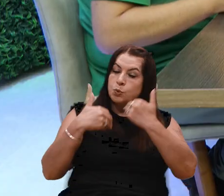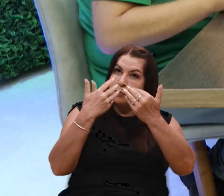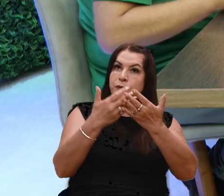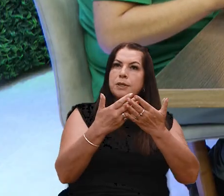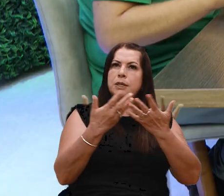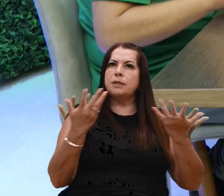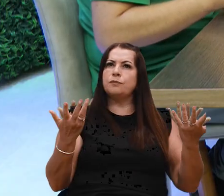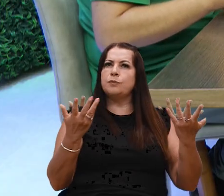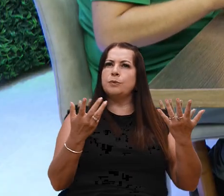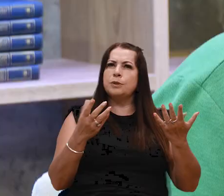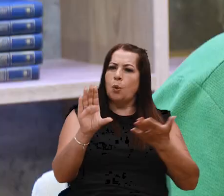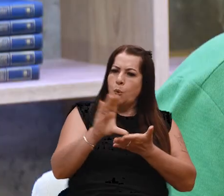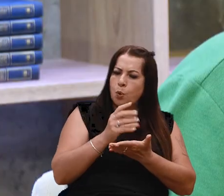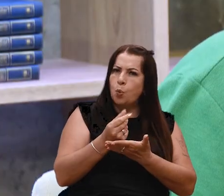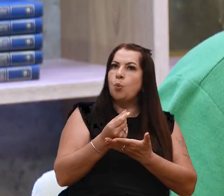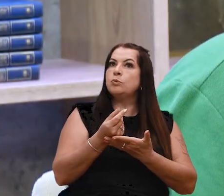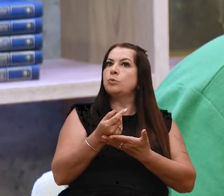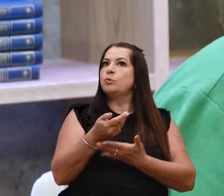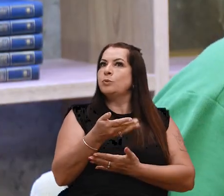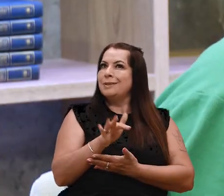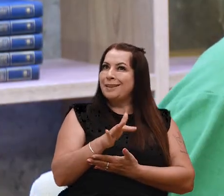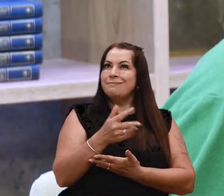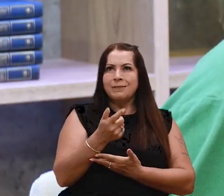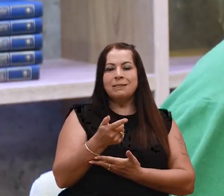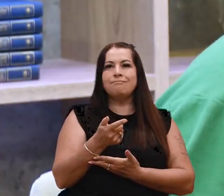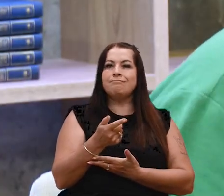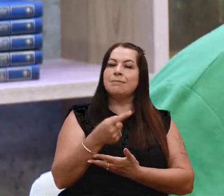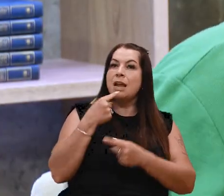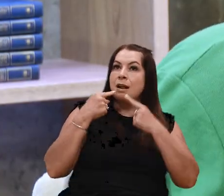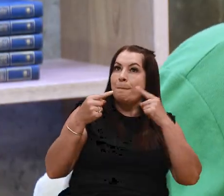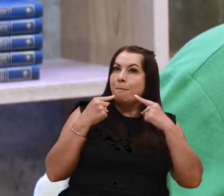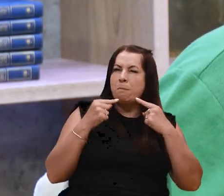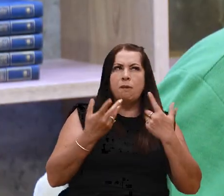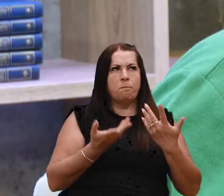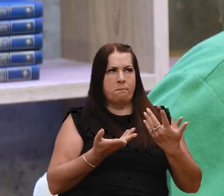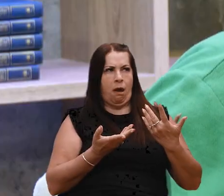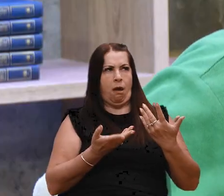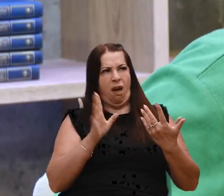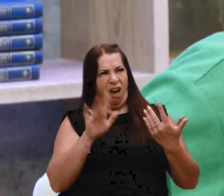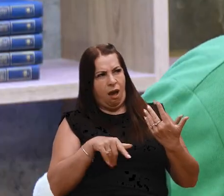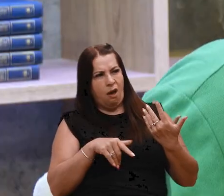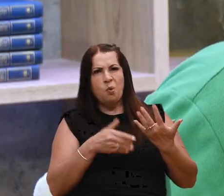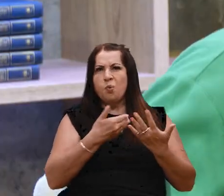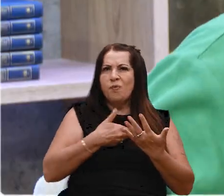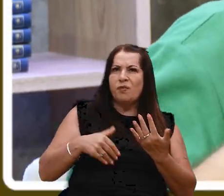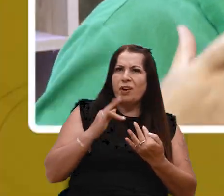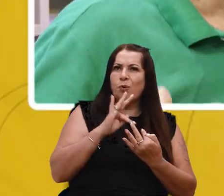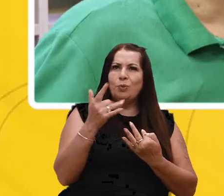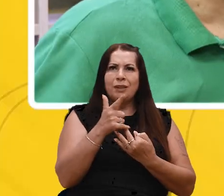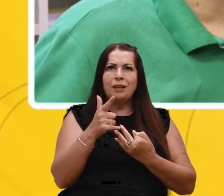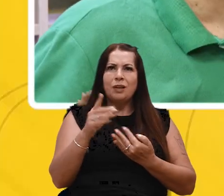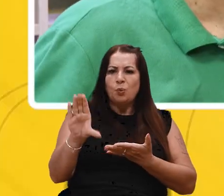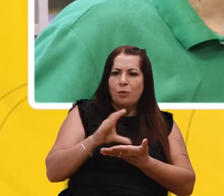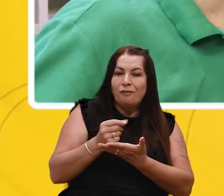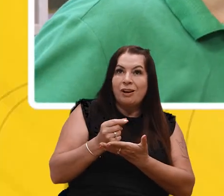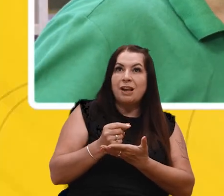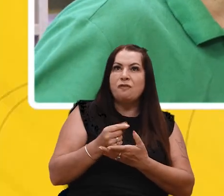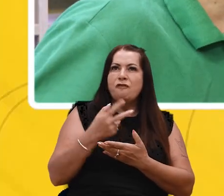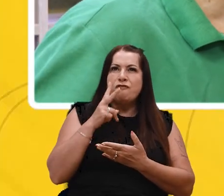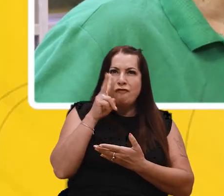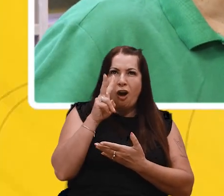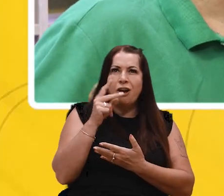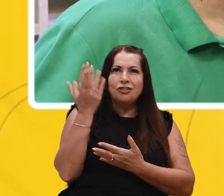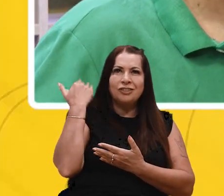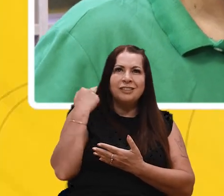são recursos que muitas vezes a gente reclamava sempre, o governo federal não tem um investimento tão forte na nossa região desde